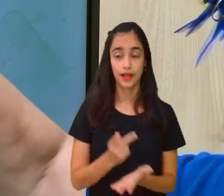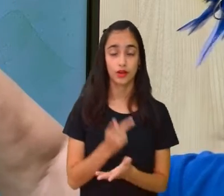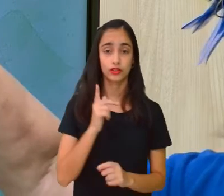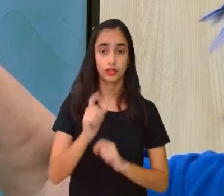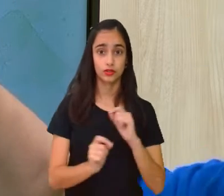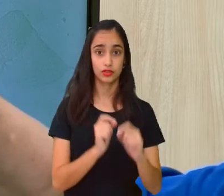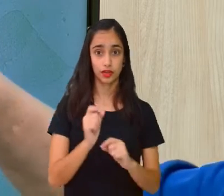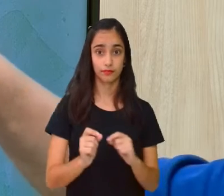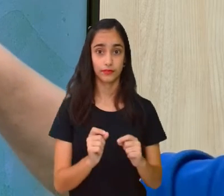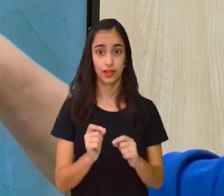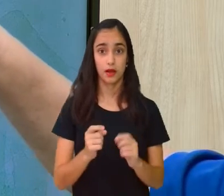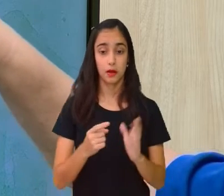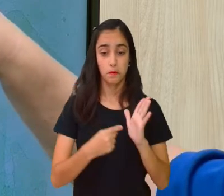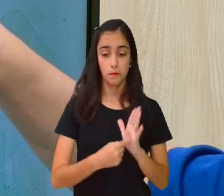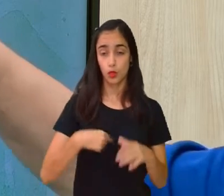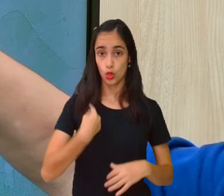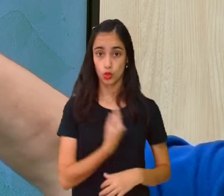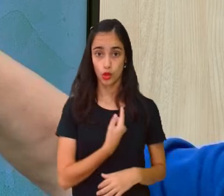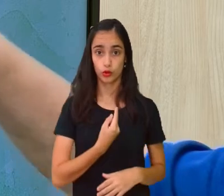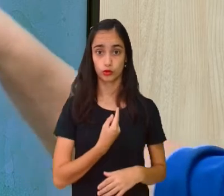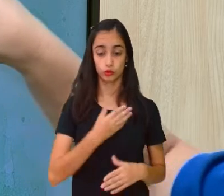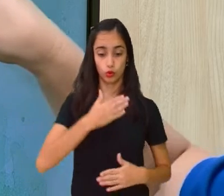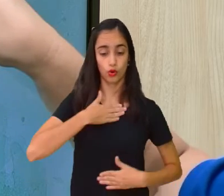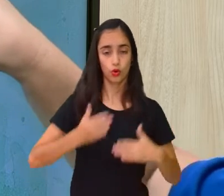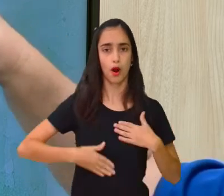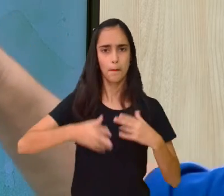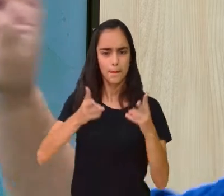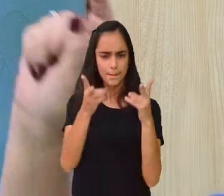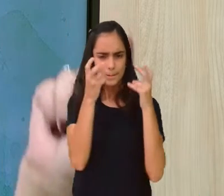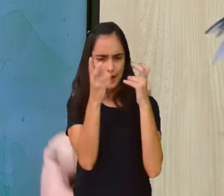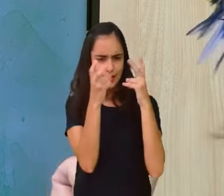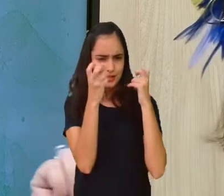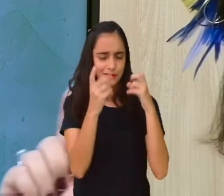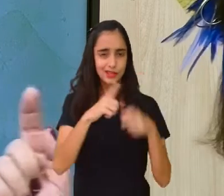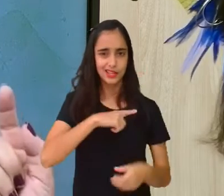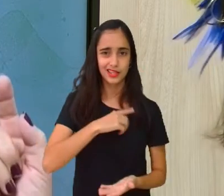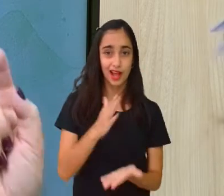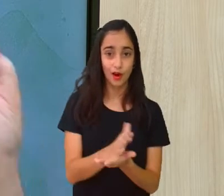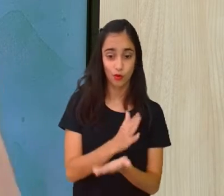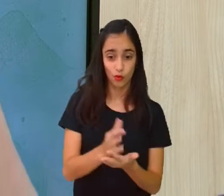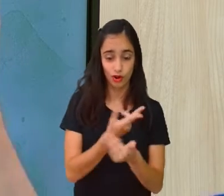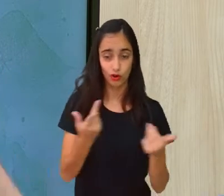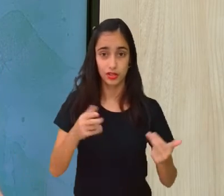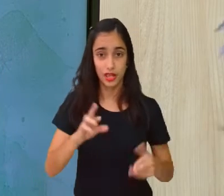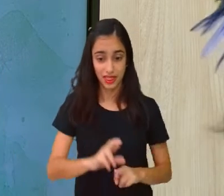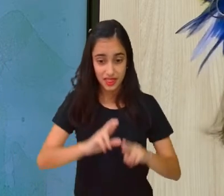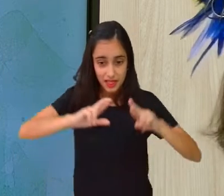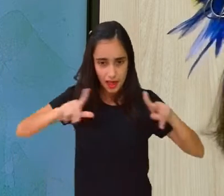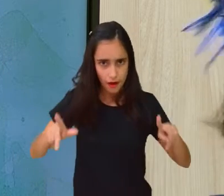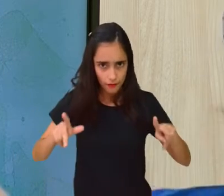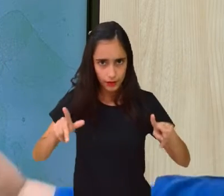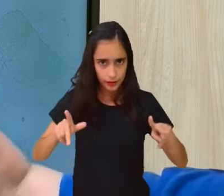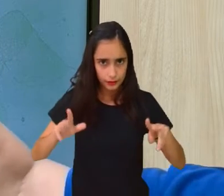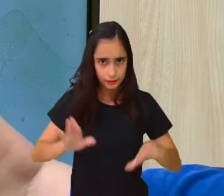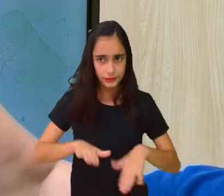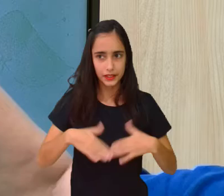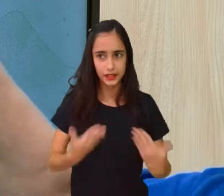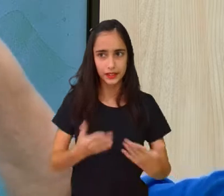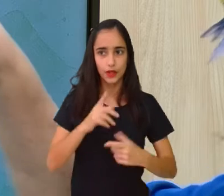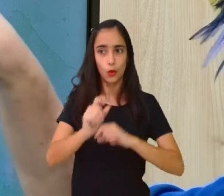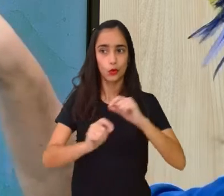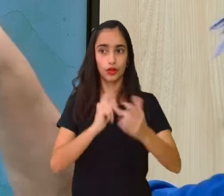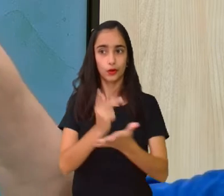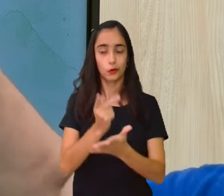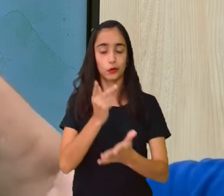tem invasor. E aí, os vasos sanguíneos vão ficar sabendo dessa informação. E na nossa